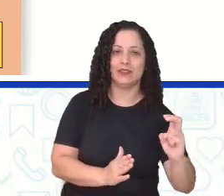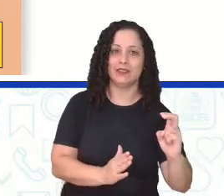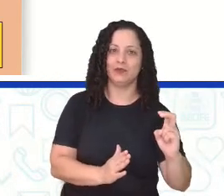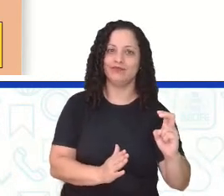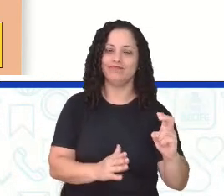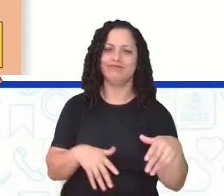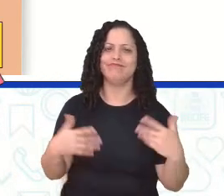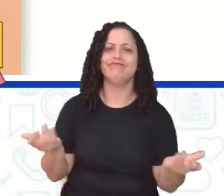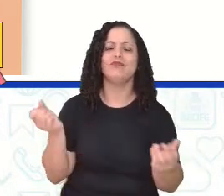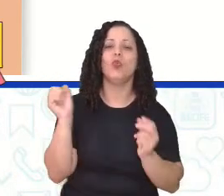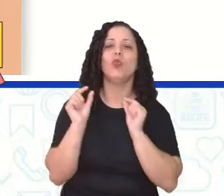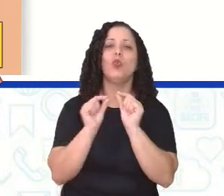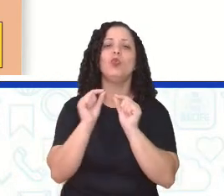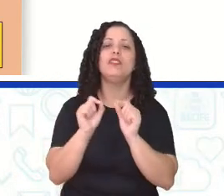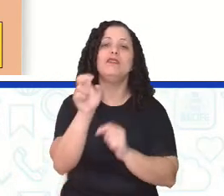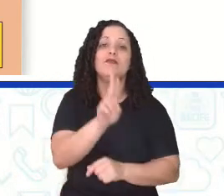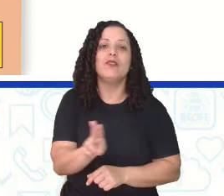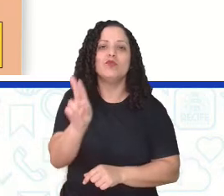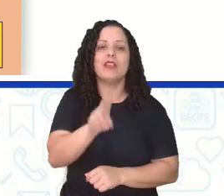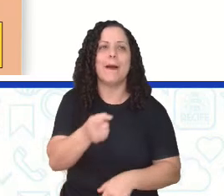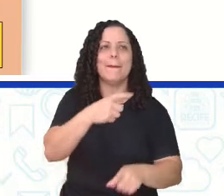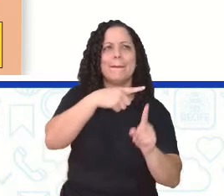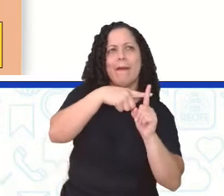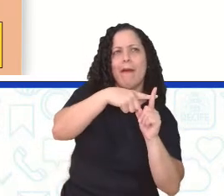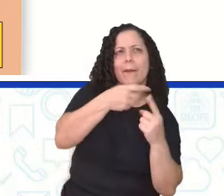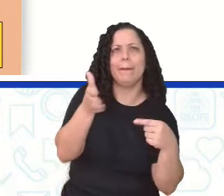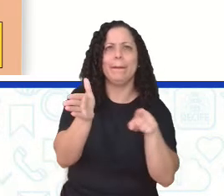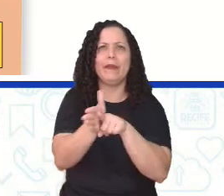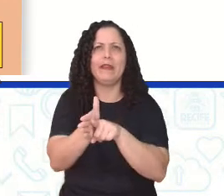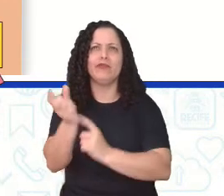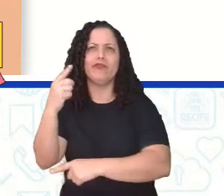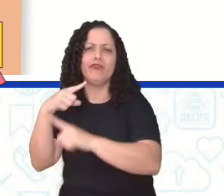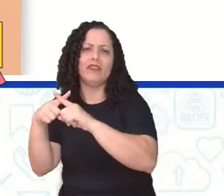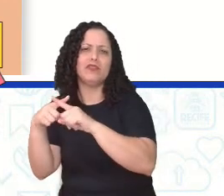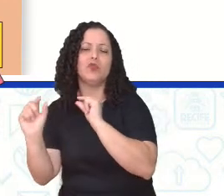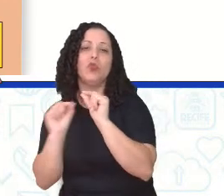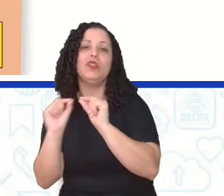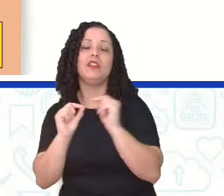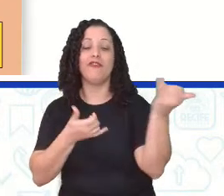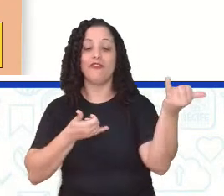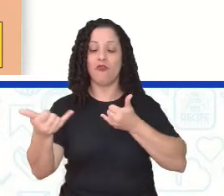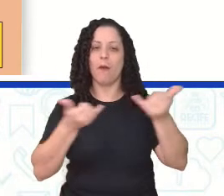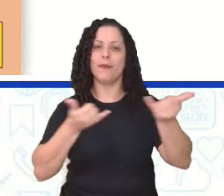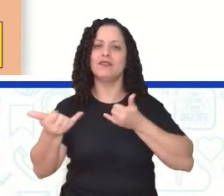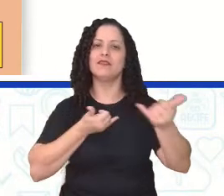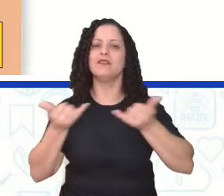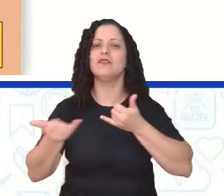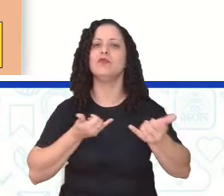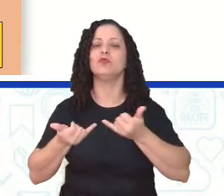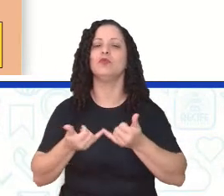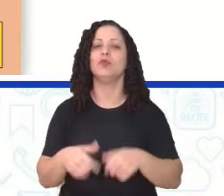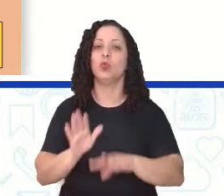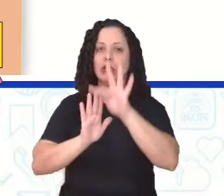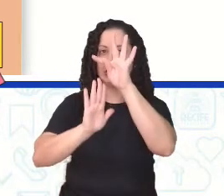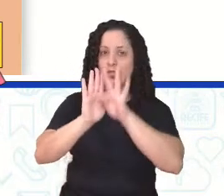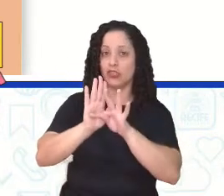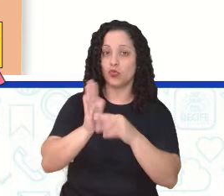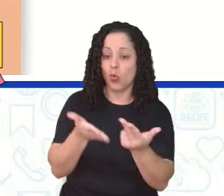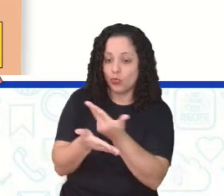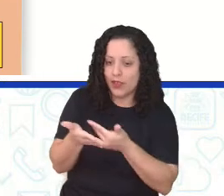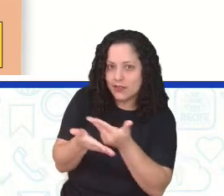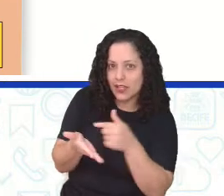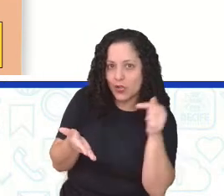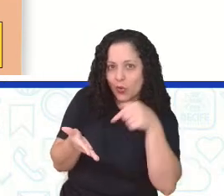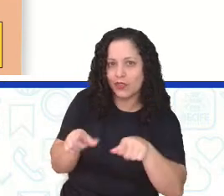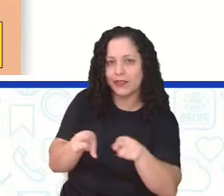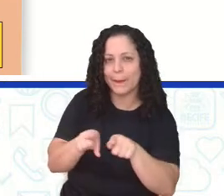operação que você vai usar? Ou quais operações? Quais são as informações? Eu só preciso das informações do texto ou a figura vai me